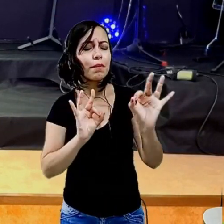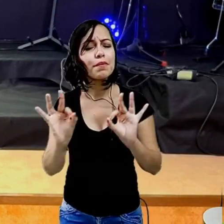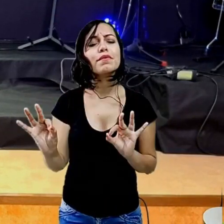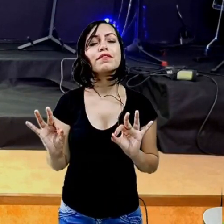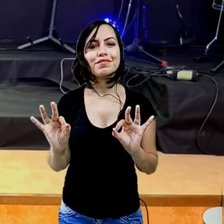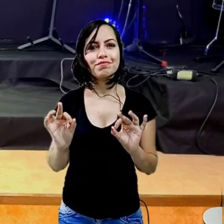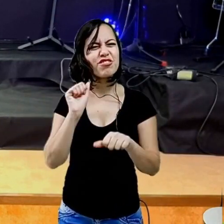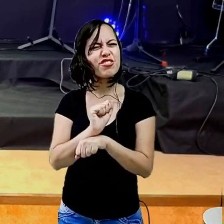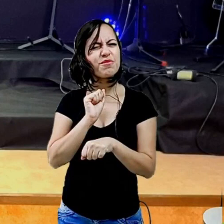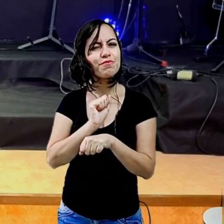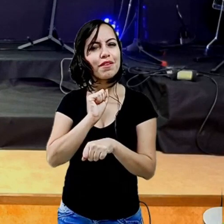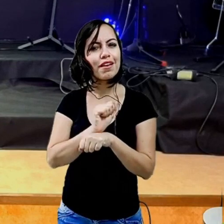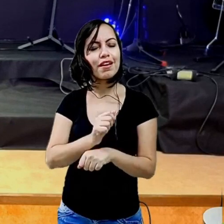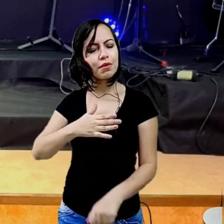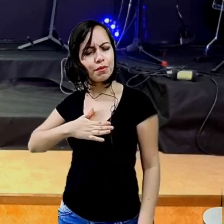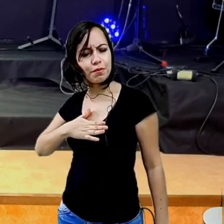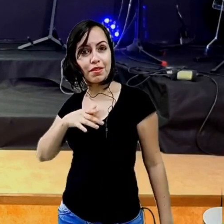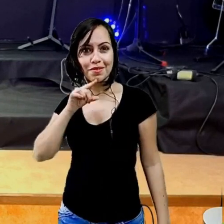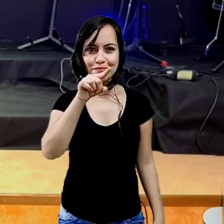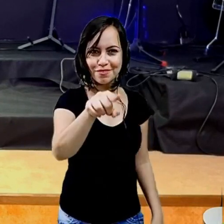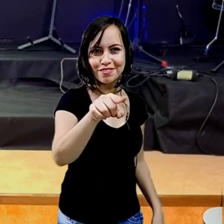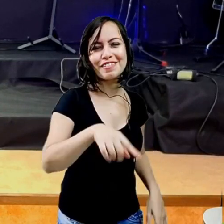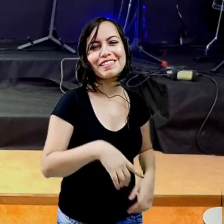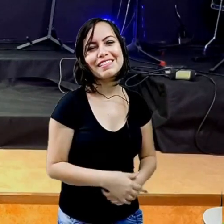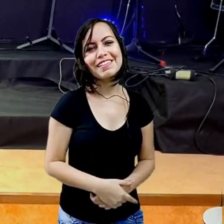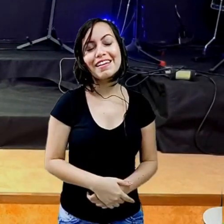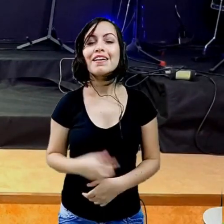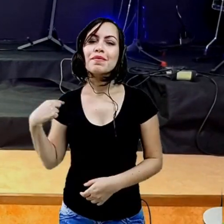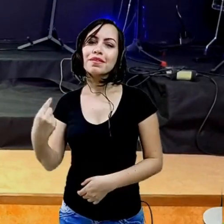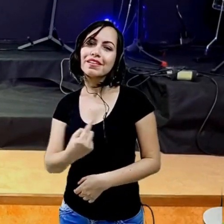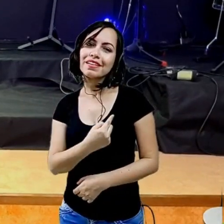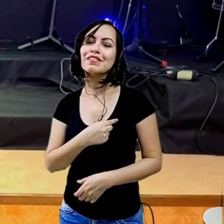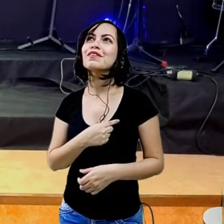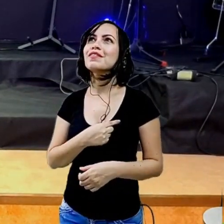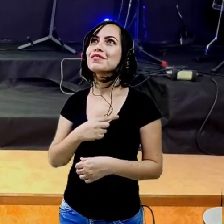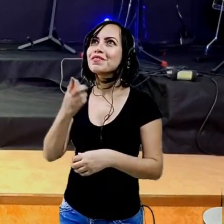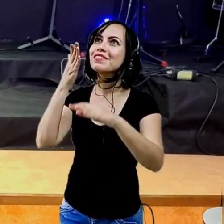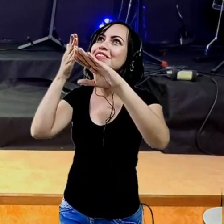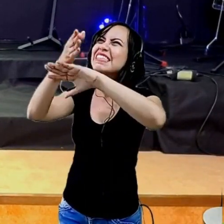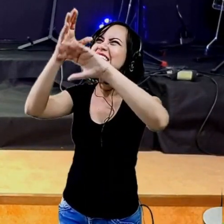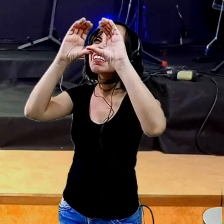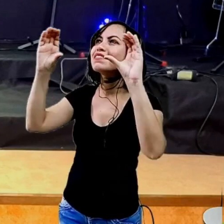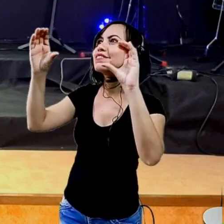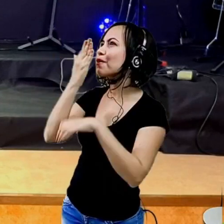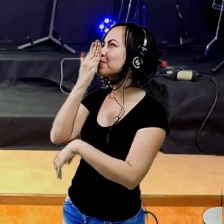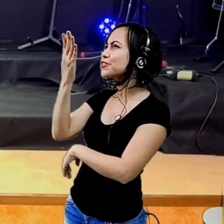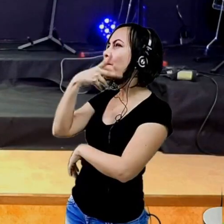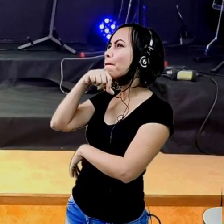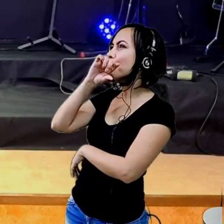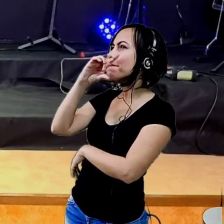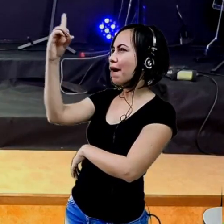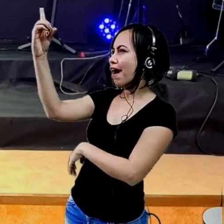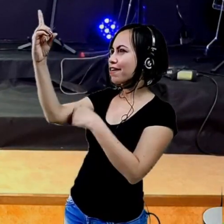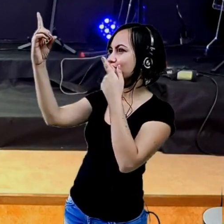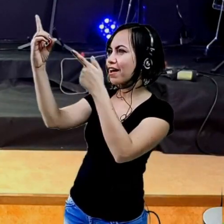Cristo, esperando por mim e por você, para que quando chegarmos naquele dia diante do Pai, nós ouvir